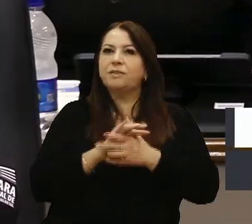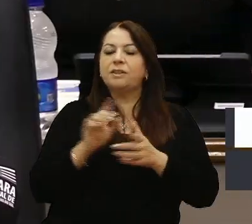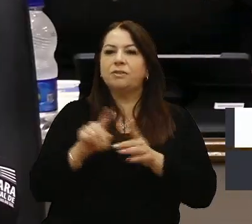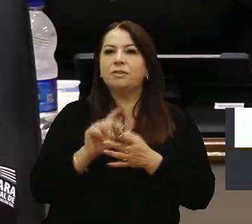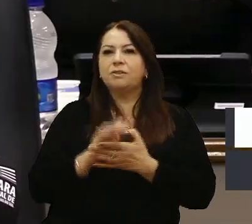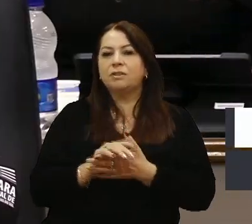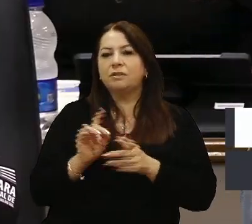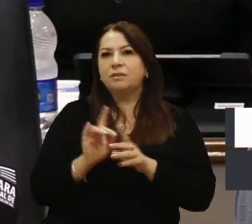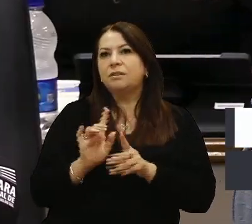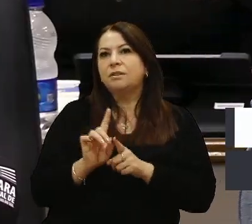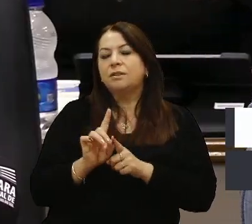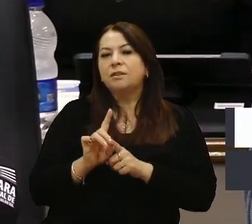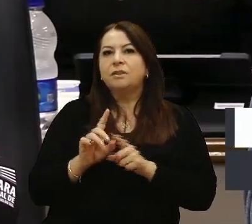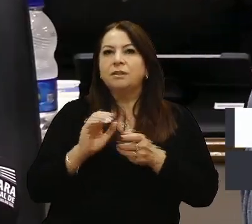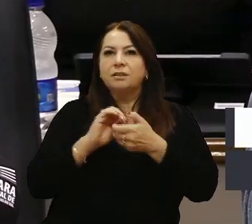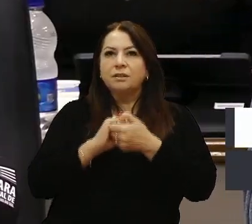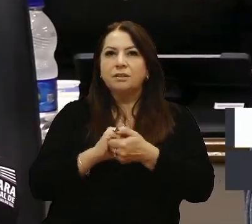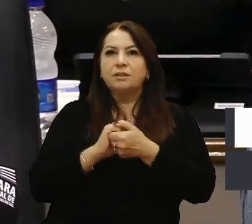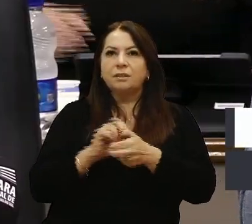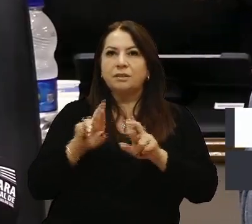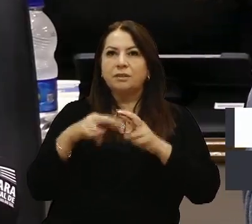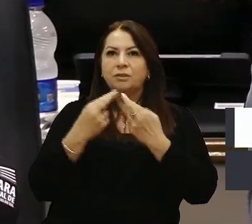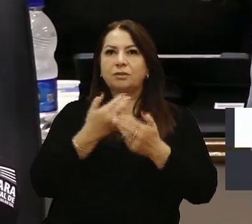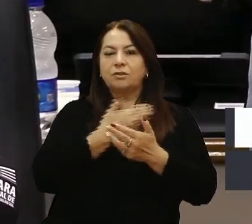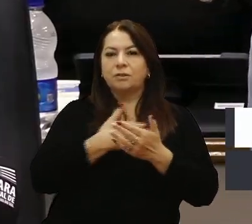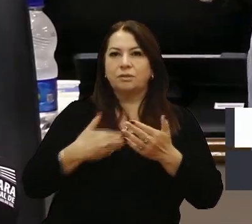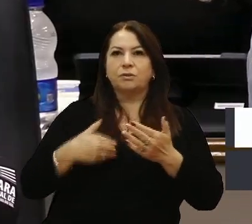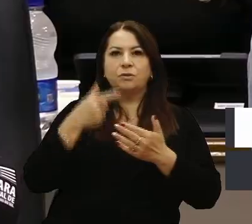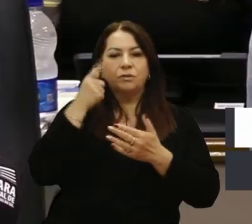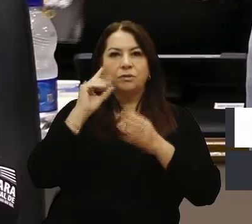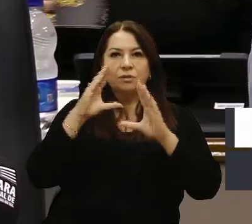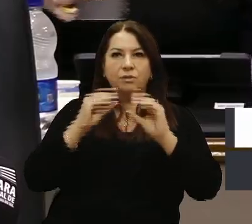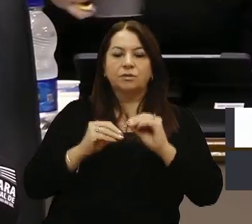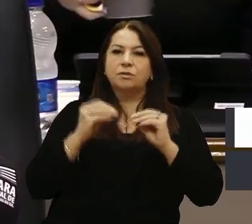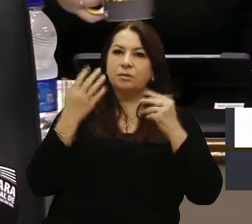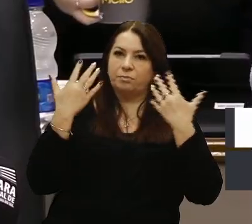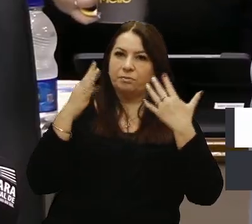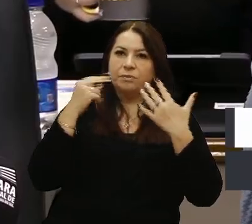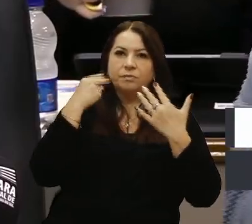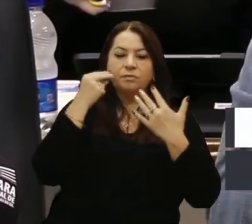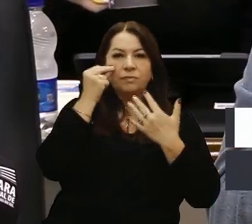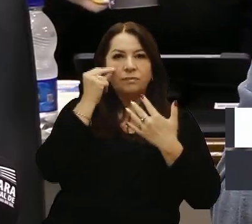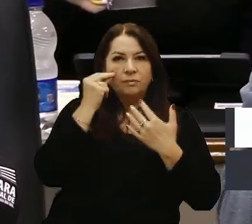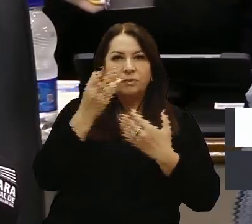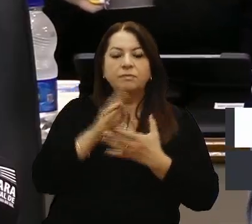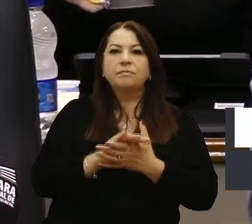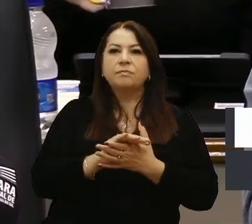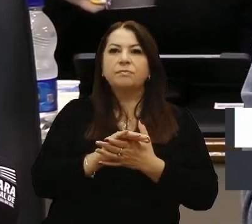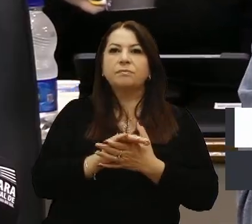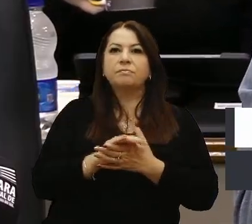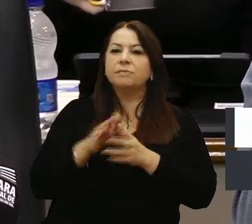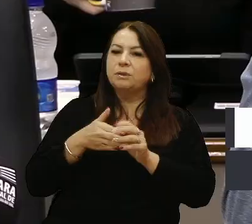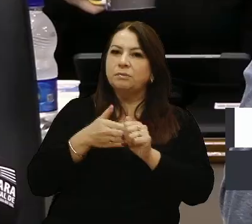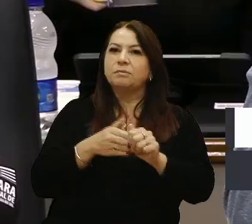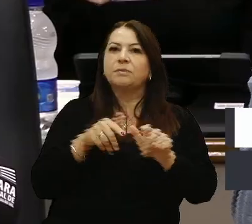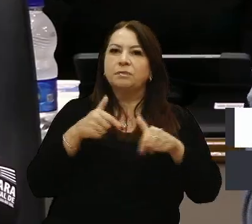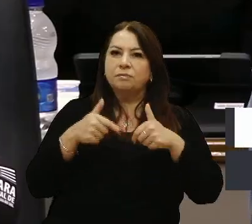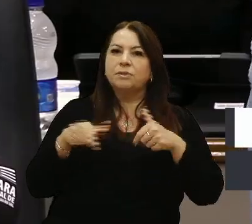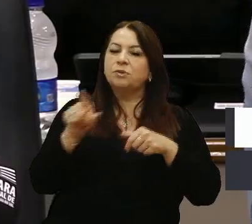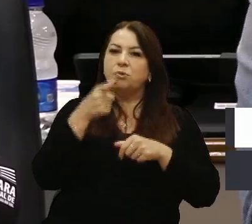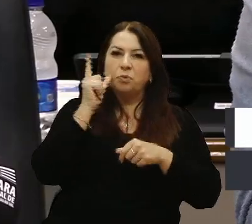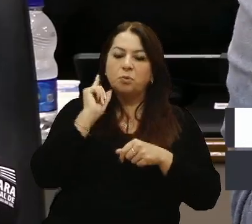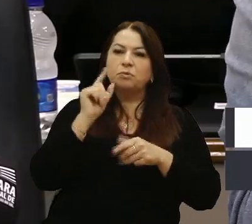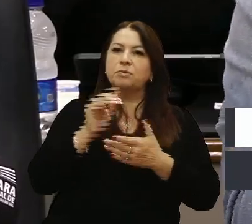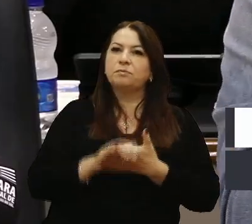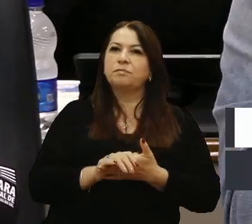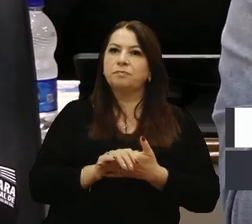deixar de ressaltar a nossa audiência pública ontem à noite. Então, tenho que lhe parabenizar, vereador Libardi, pela condução dos trabalhos de ontem, que